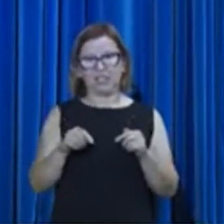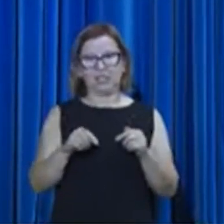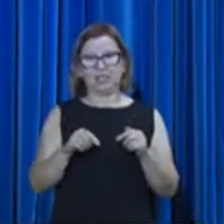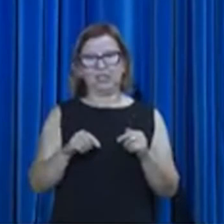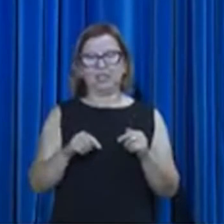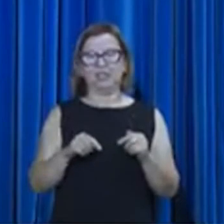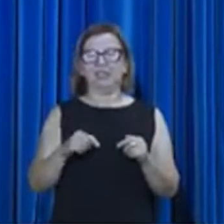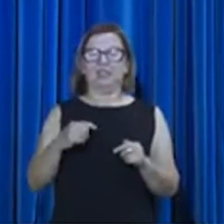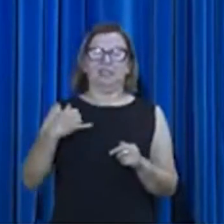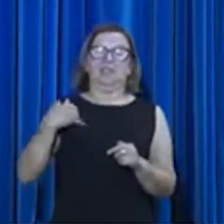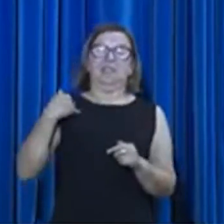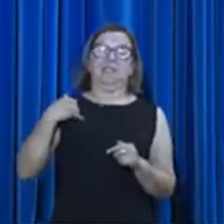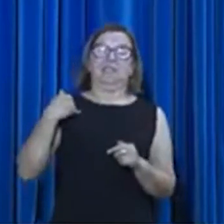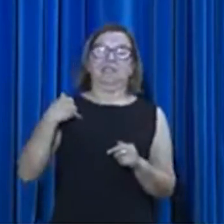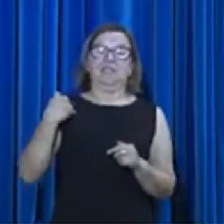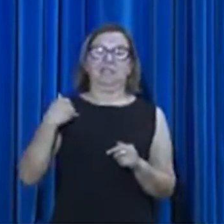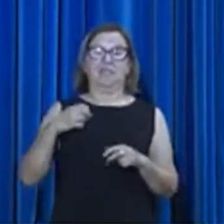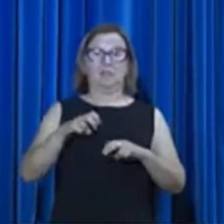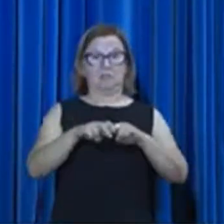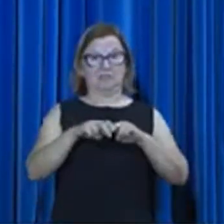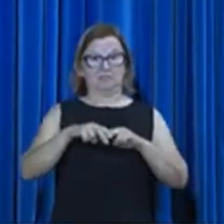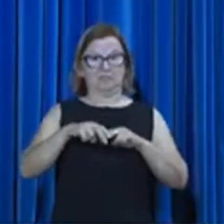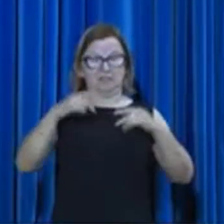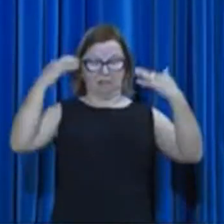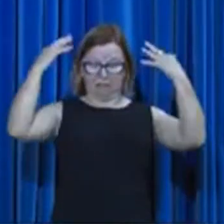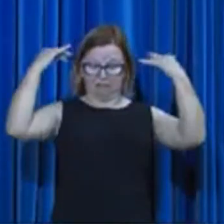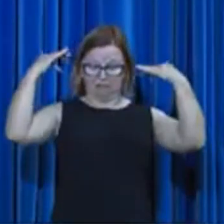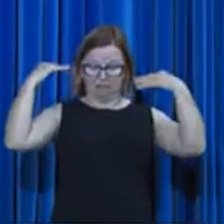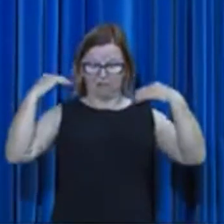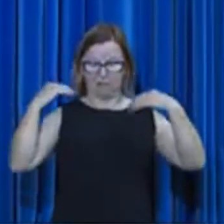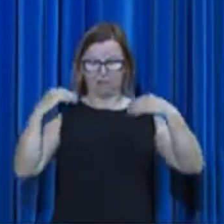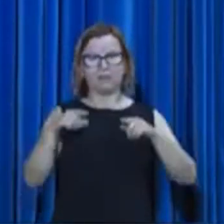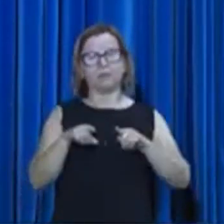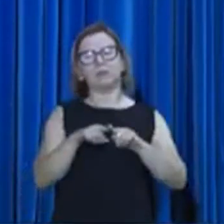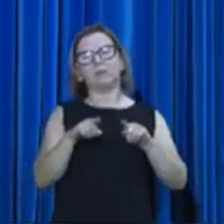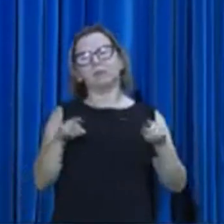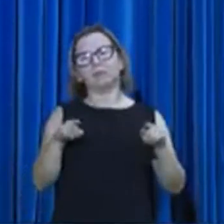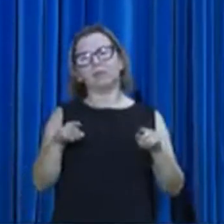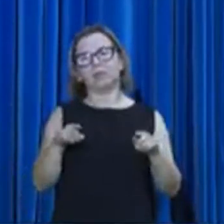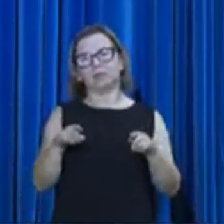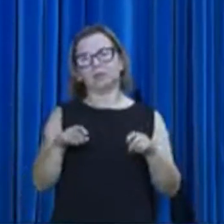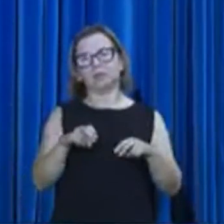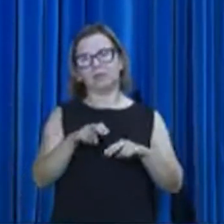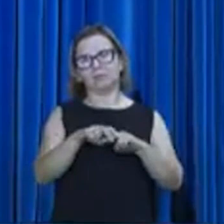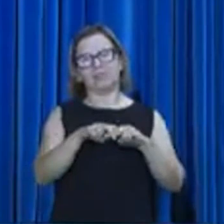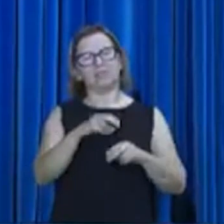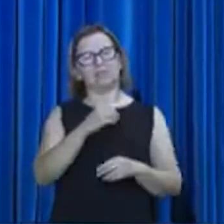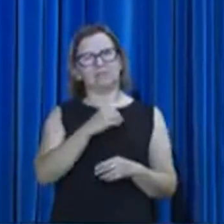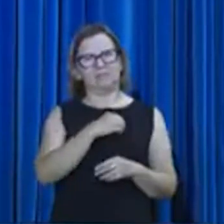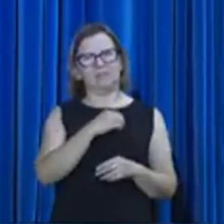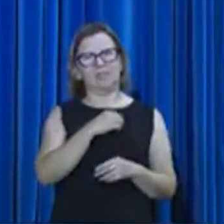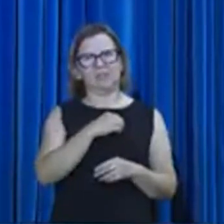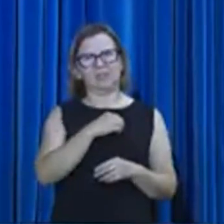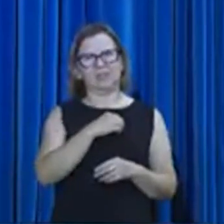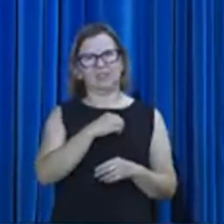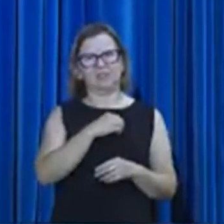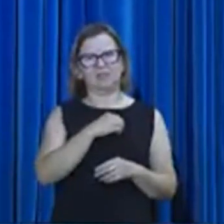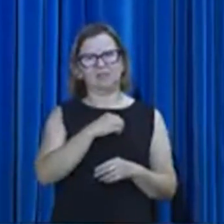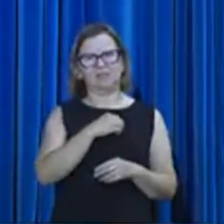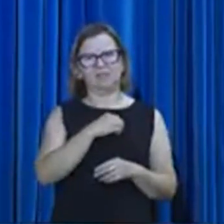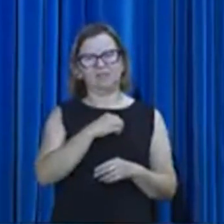rosto. Mas a verdade é que isso, debaixo do pecado, somente o leva ao